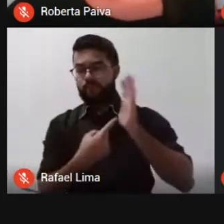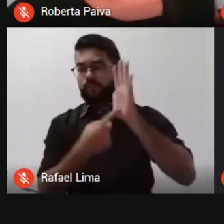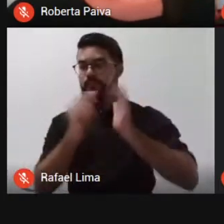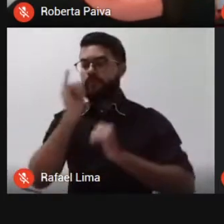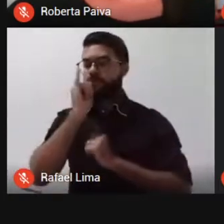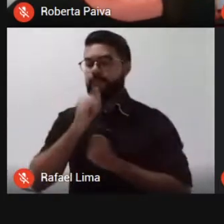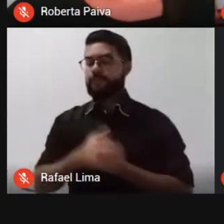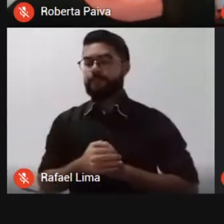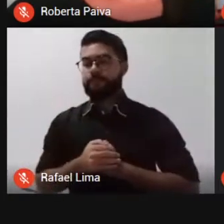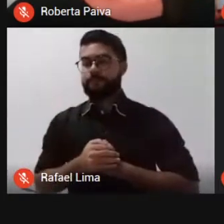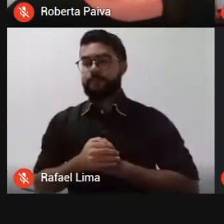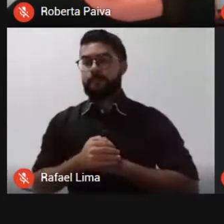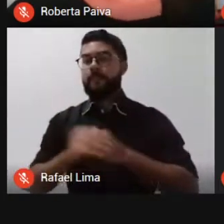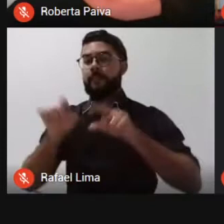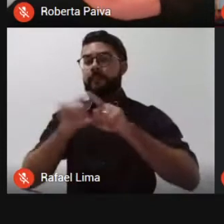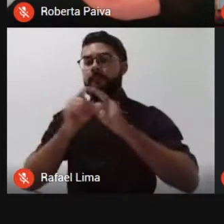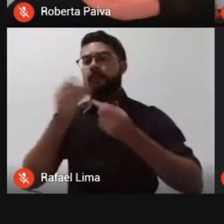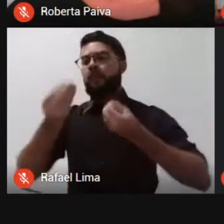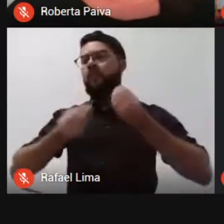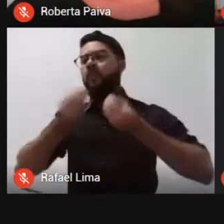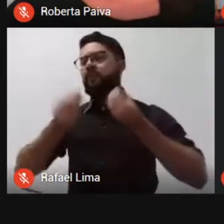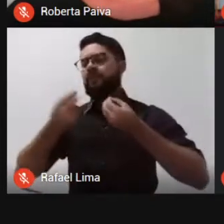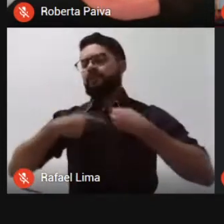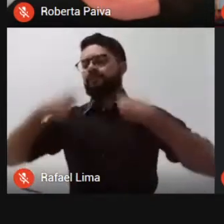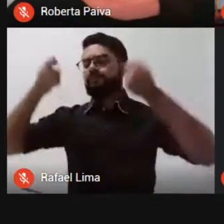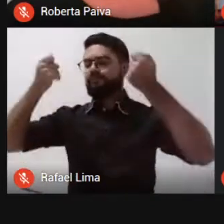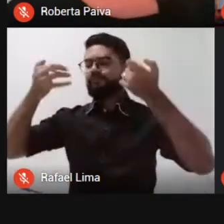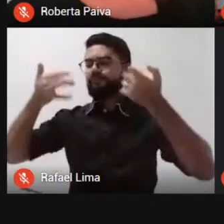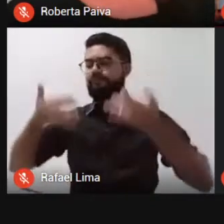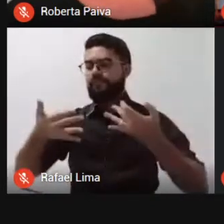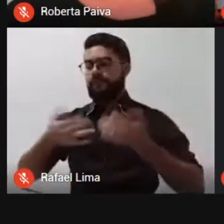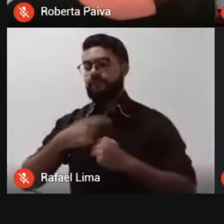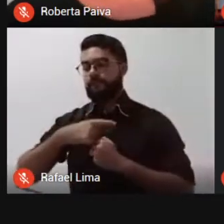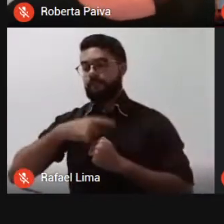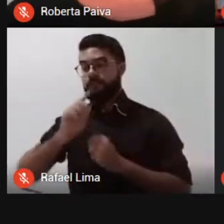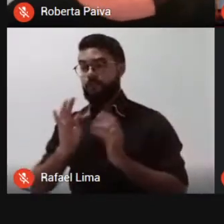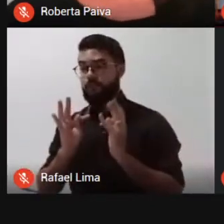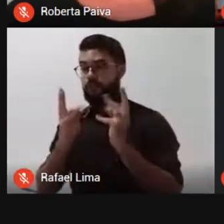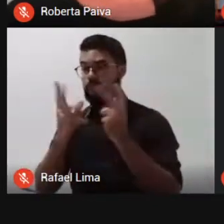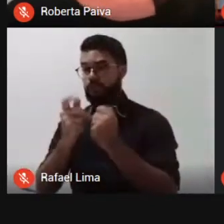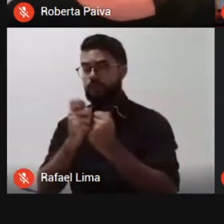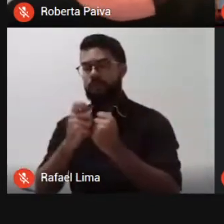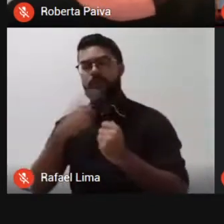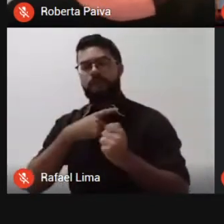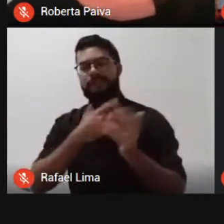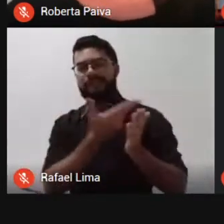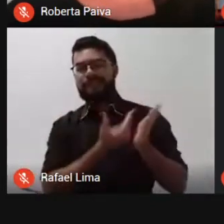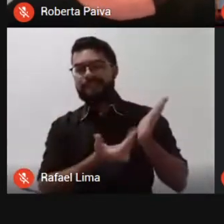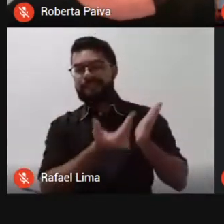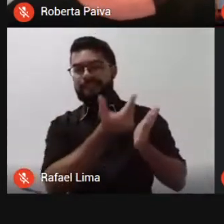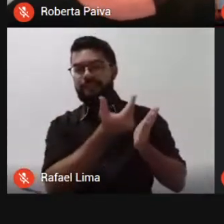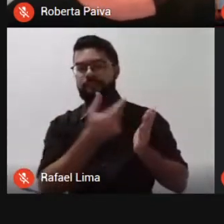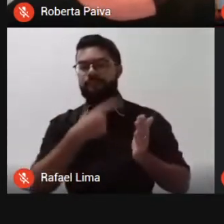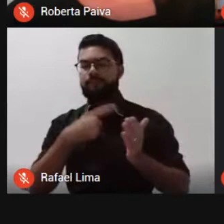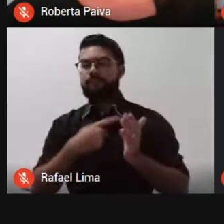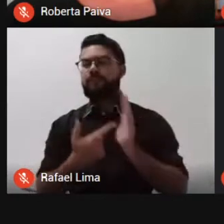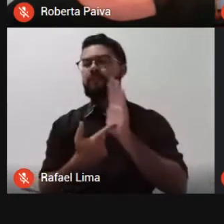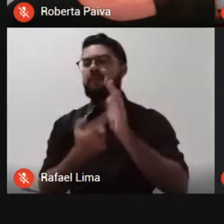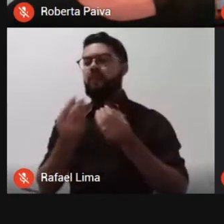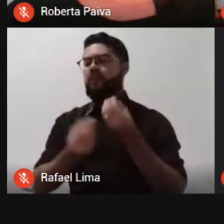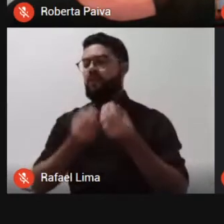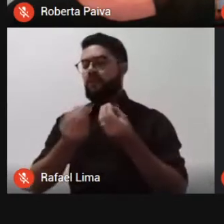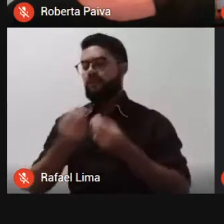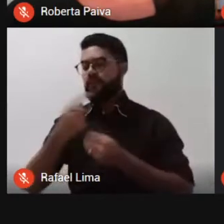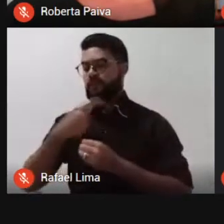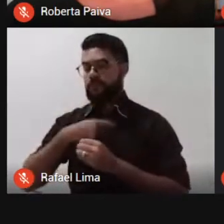E a quebra de paradigma disso tudo, na verdade, de trabalhar com desenhos paramétricos, e eu acho que aí entra realmente uma questão de paradigmas